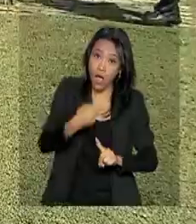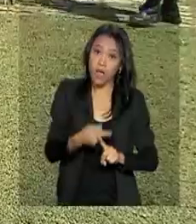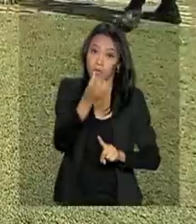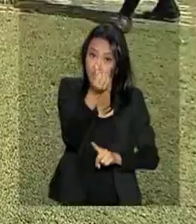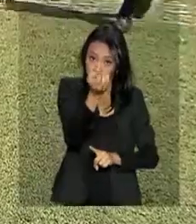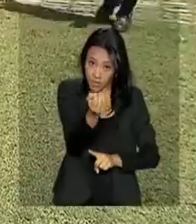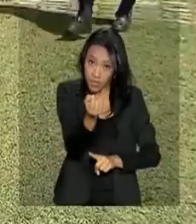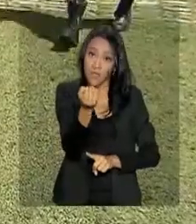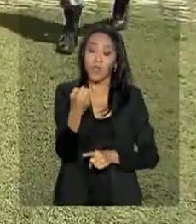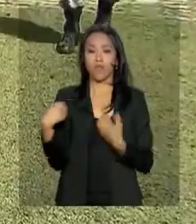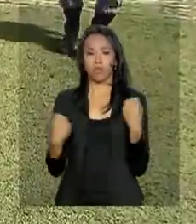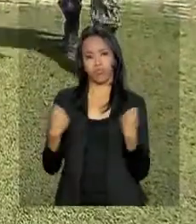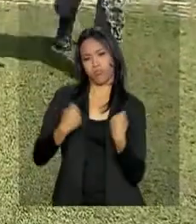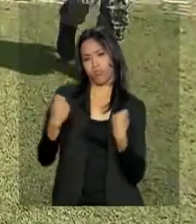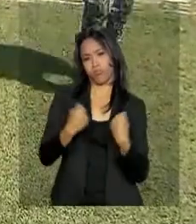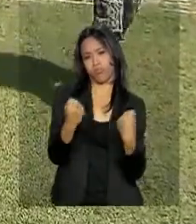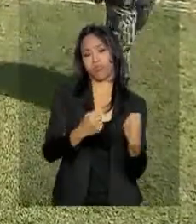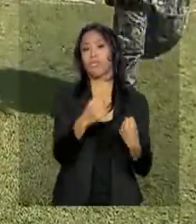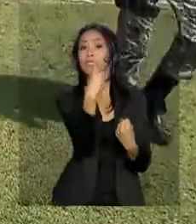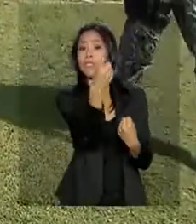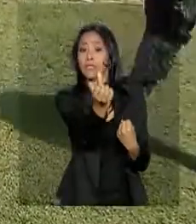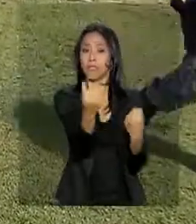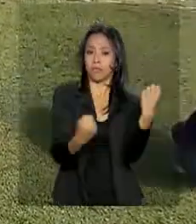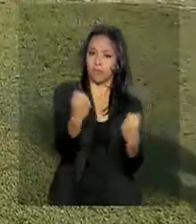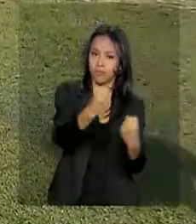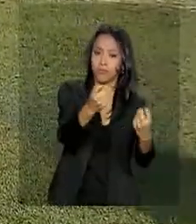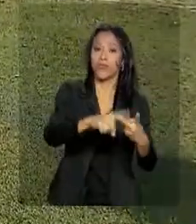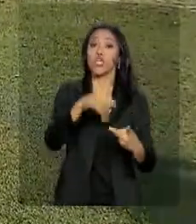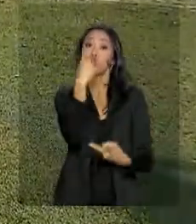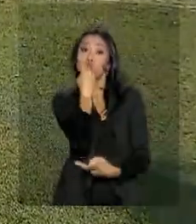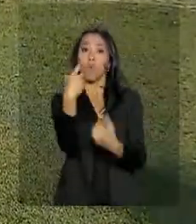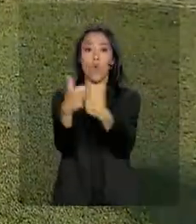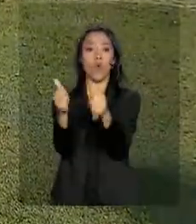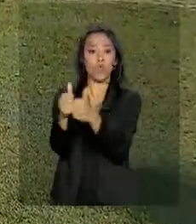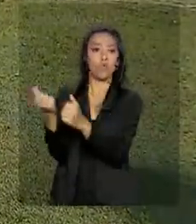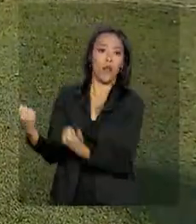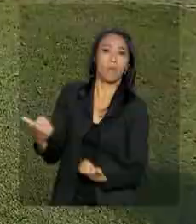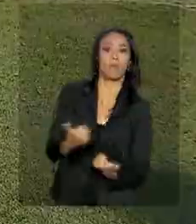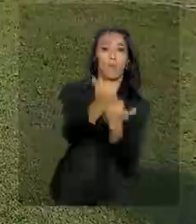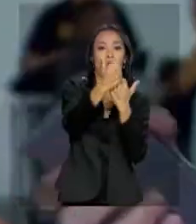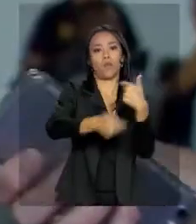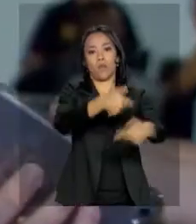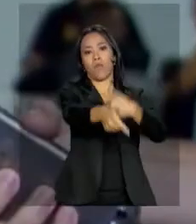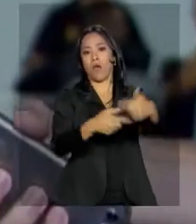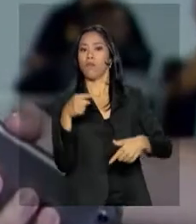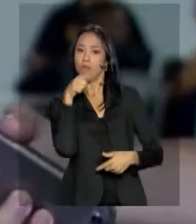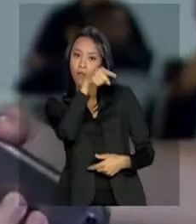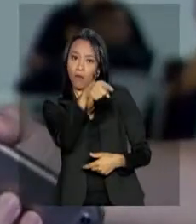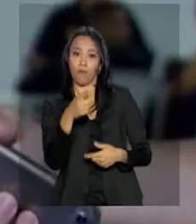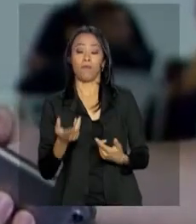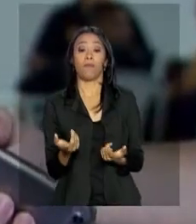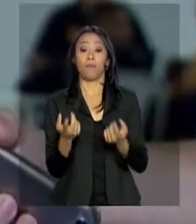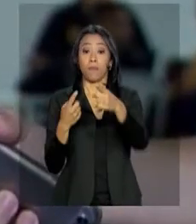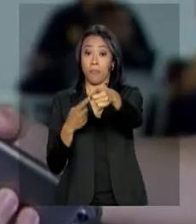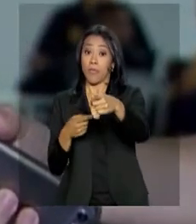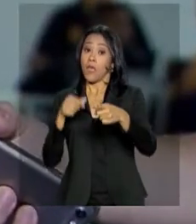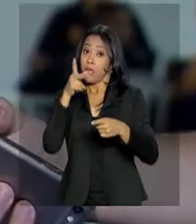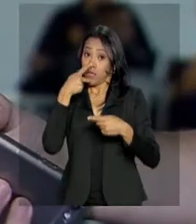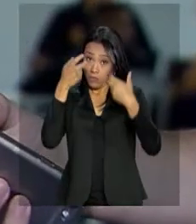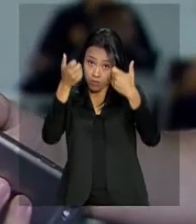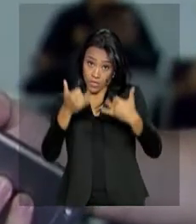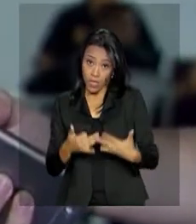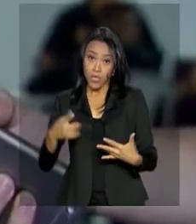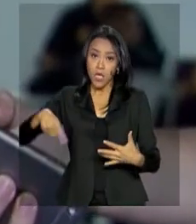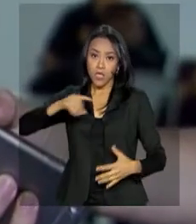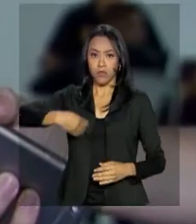terra, trazendo 16 caminhonetes e um ônibus para reforçar o trabalho na fronteira. Os agentes vão fazer um trabalho relacionado